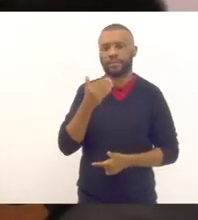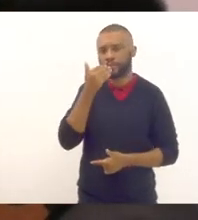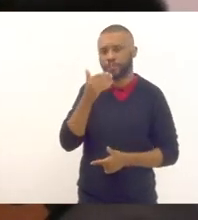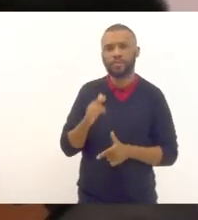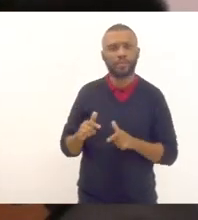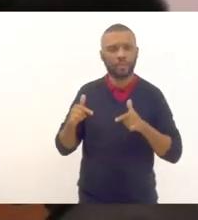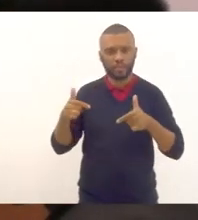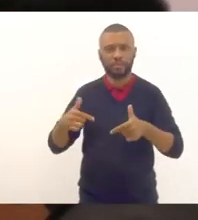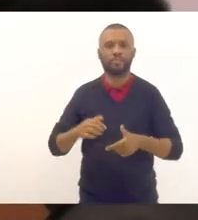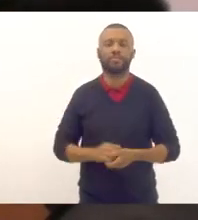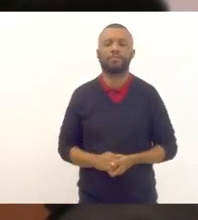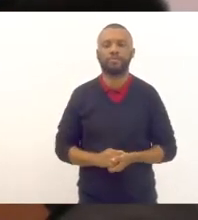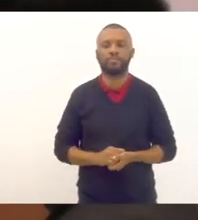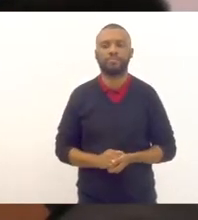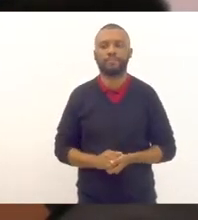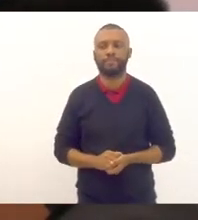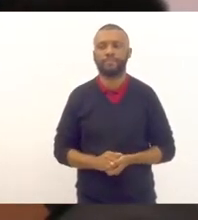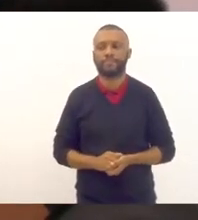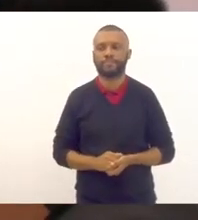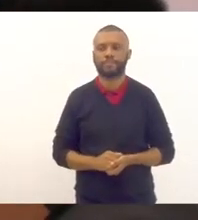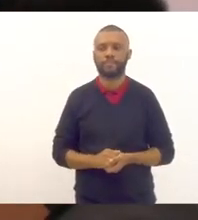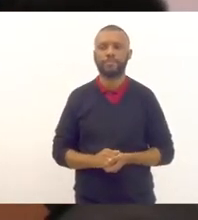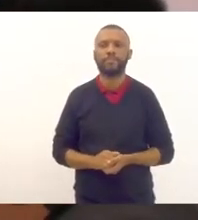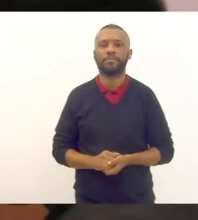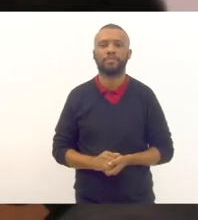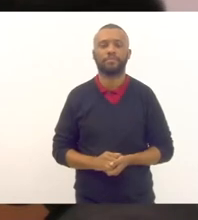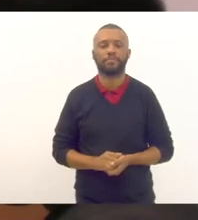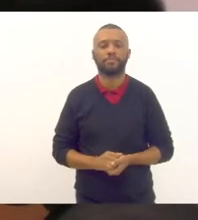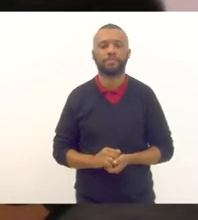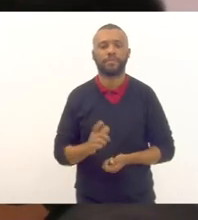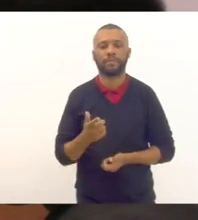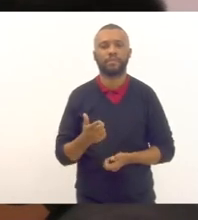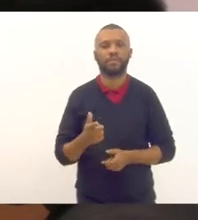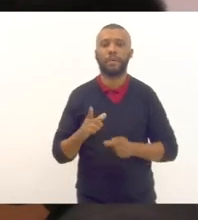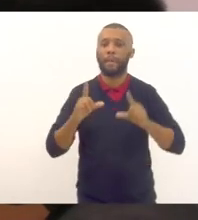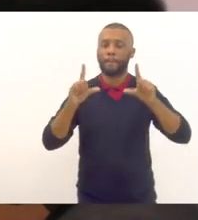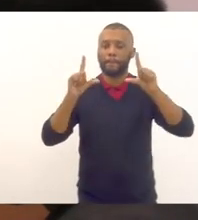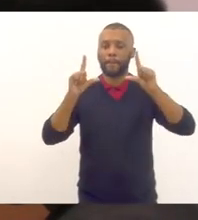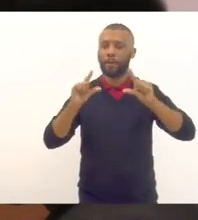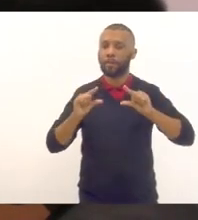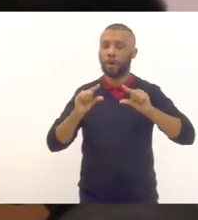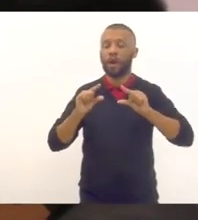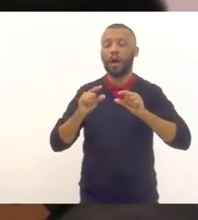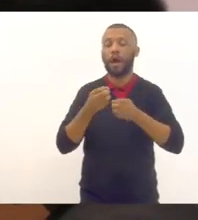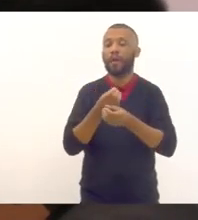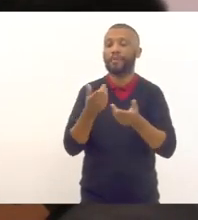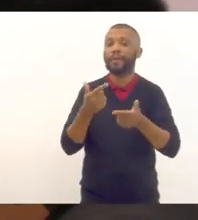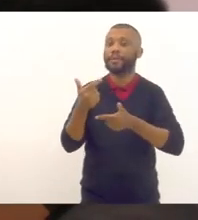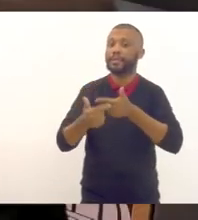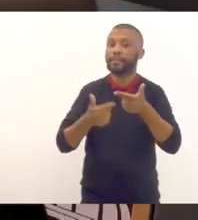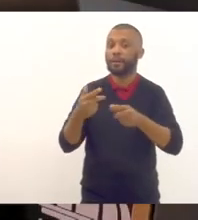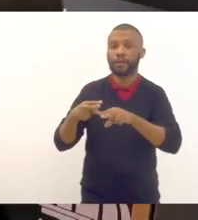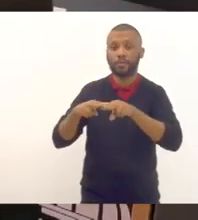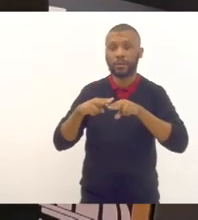ação. Aí vamos lá. Menor oferta de emprego pela fuga dos empresários. Tudo isso